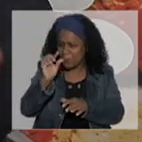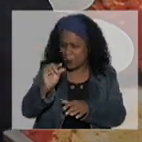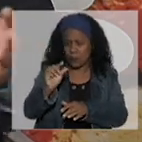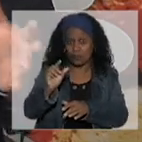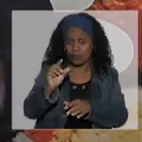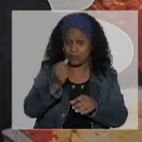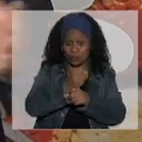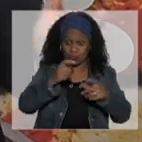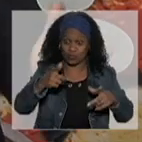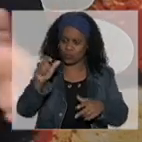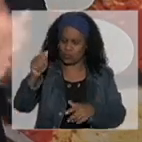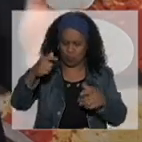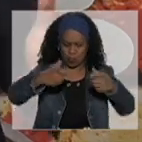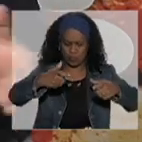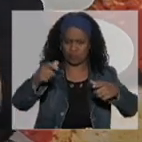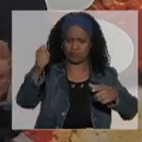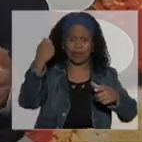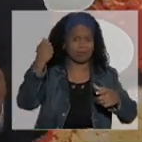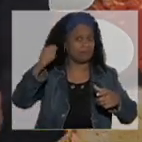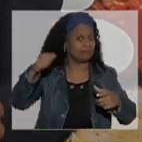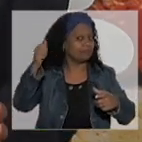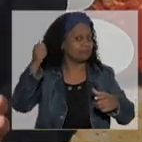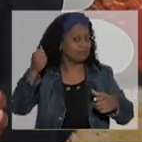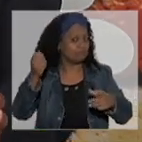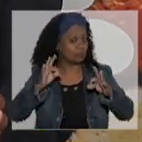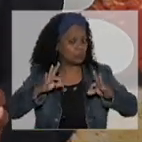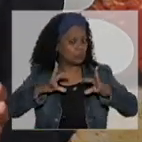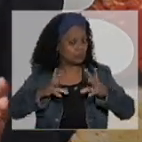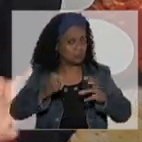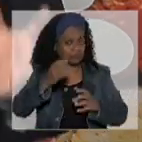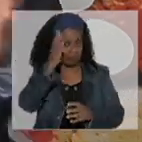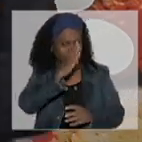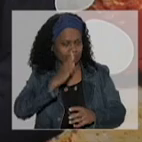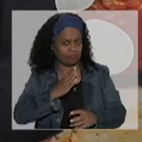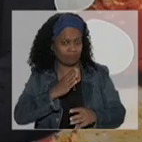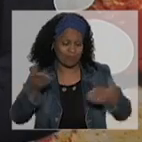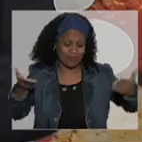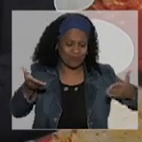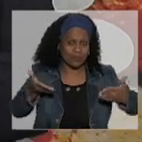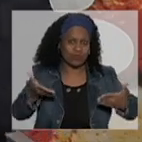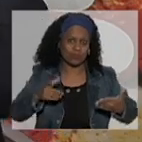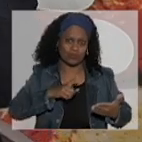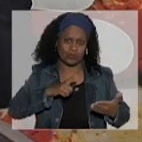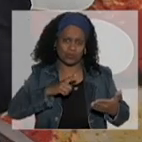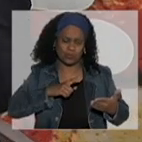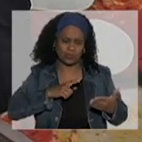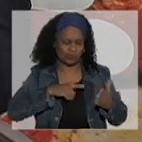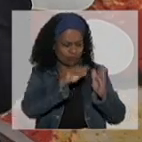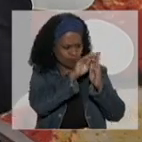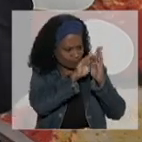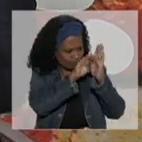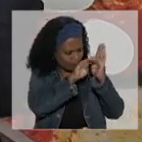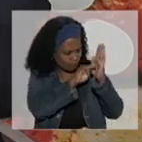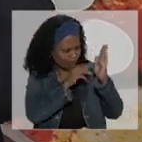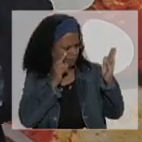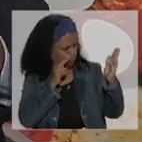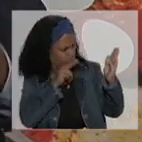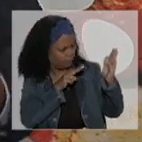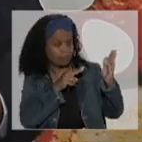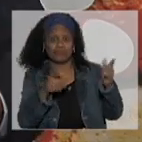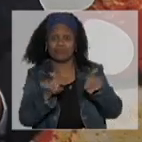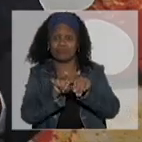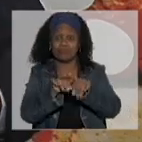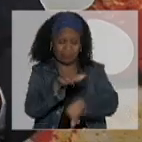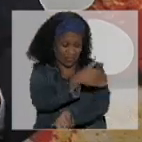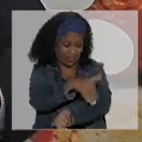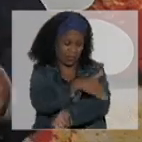pouca coisa tiramos uma argentina inteira né da pobreza da miséria extrema no brasil e hoje a gente não só tem os dados da fao como a gente vê